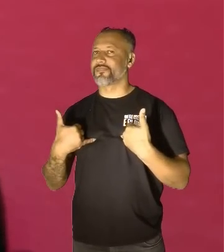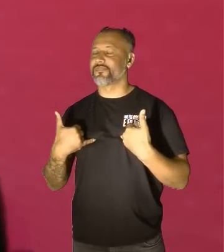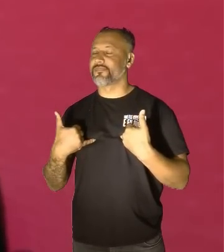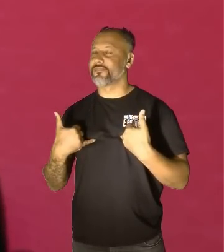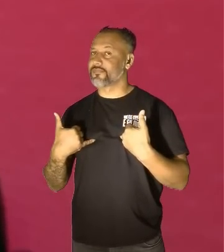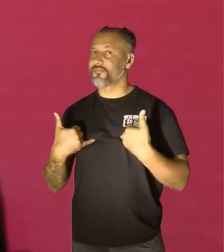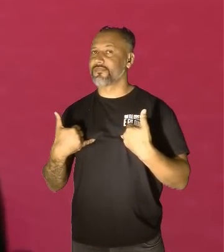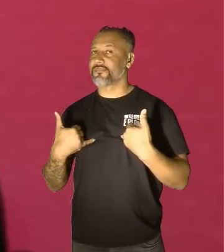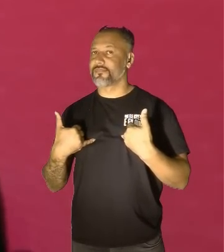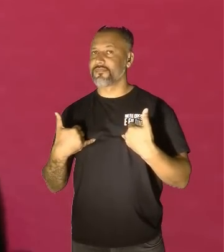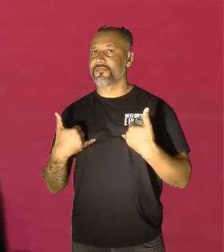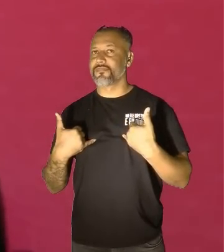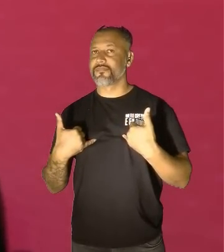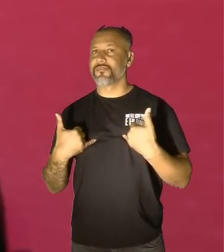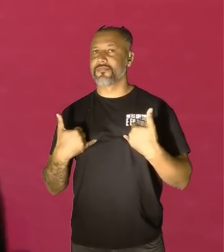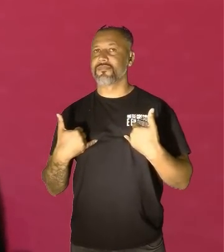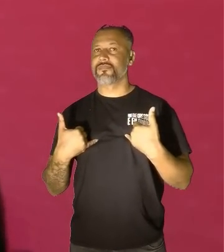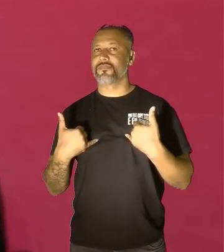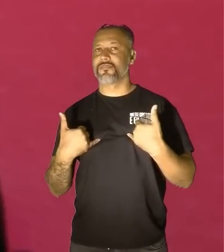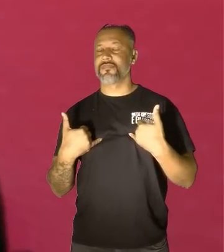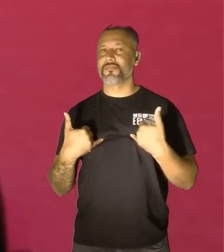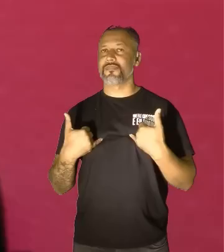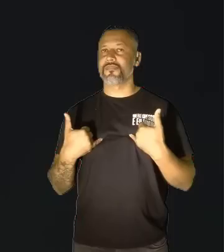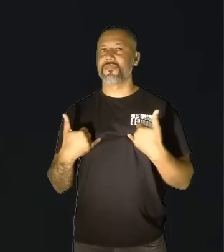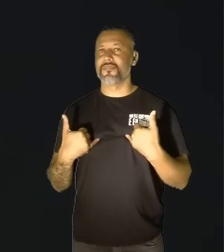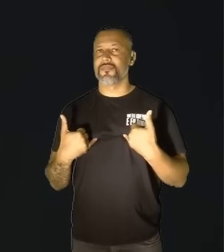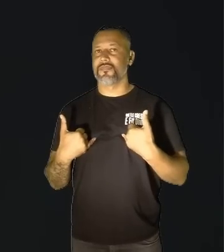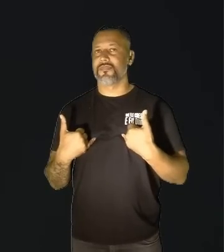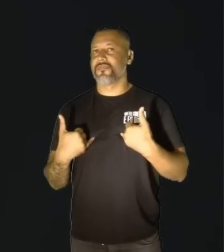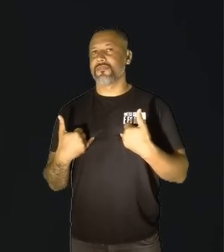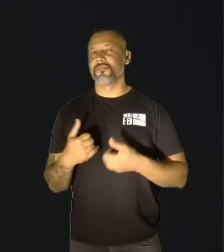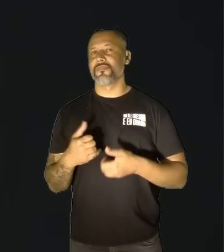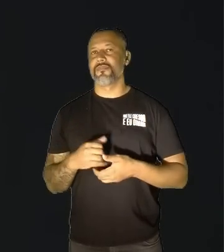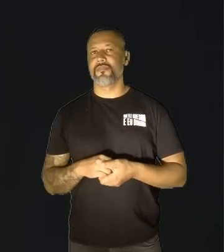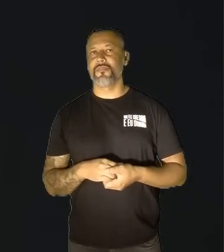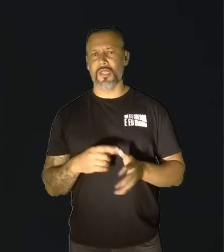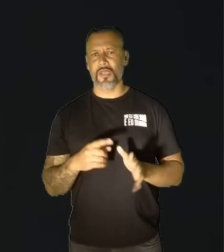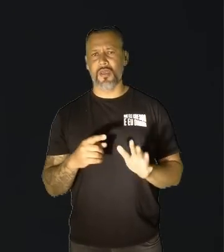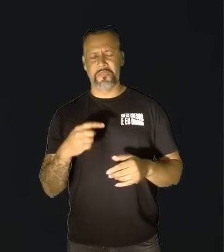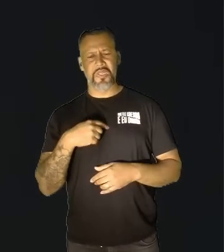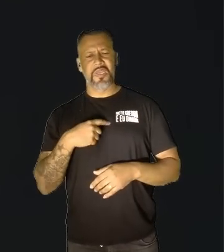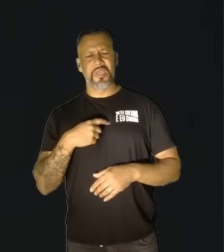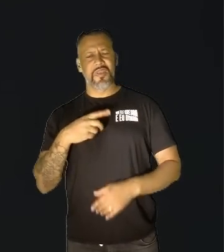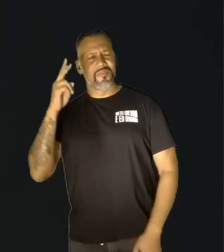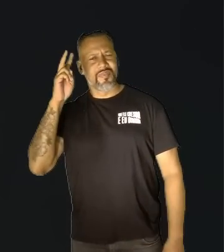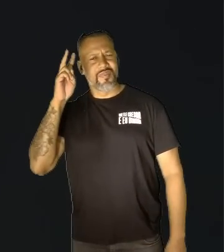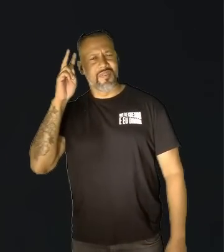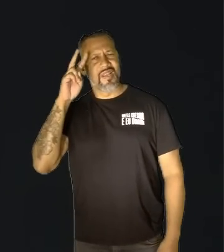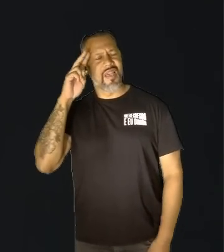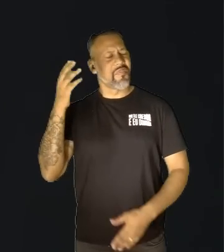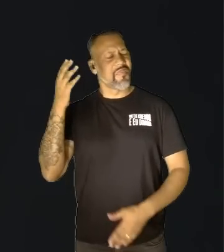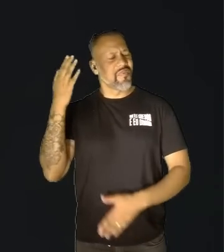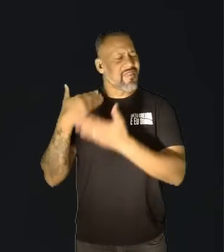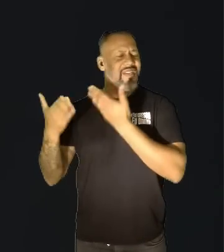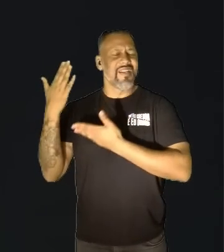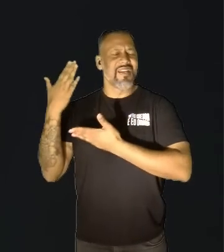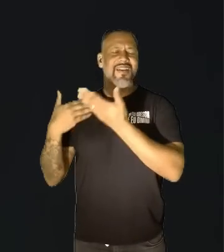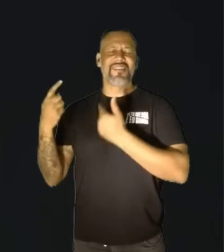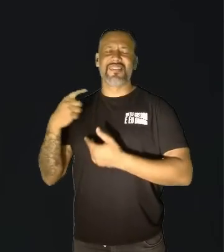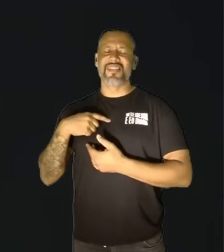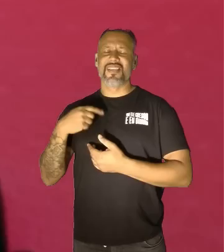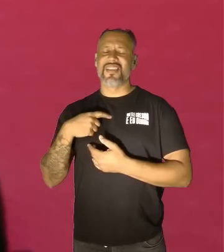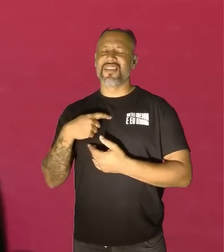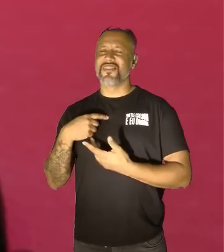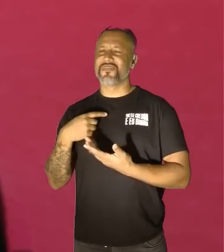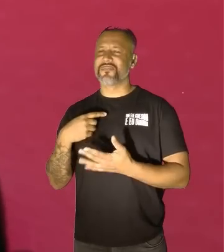Se passam por outro, porque tem pessoas que têm a voz parecida. Eu me lembro quando morava na casa dos meus pais, muita gente, quando eu atendia o telefone,